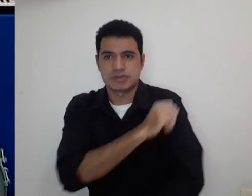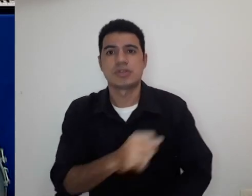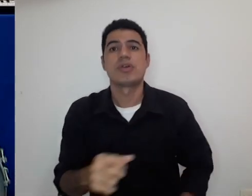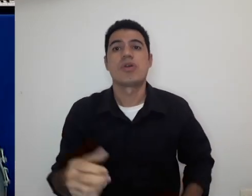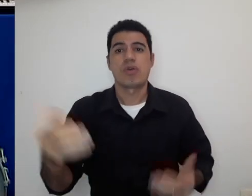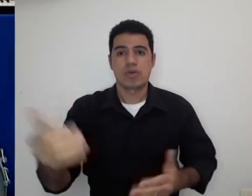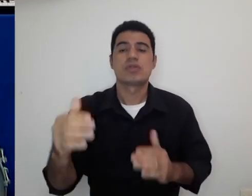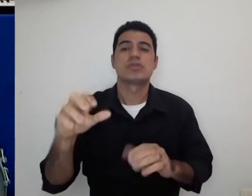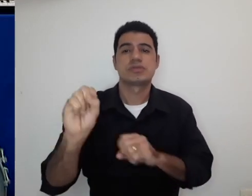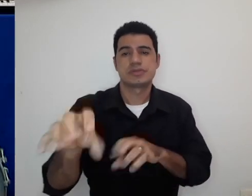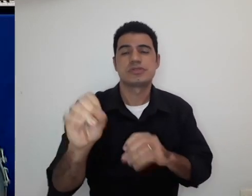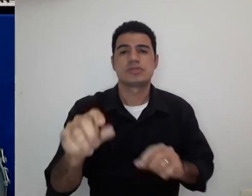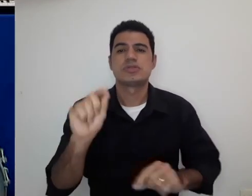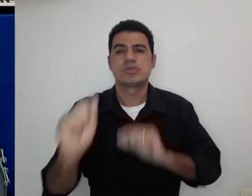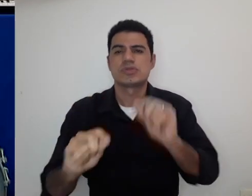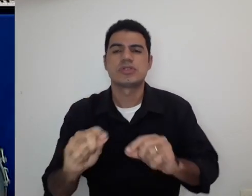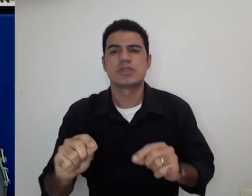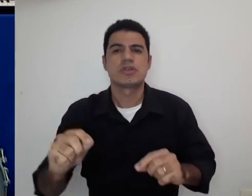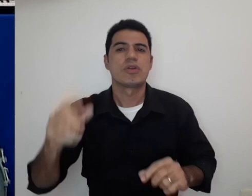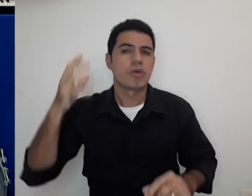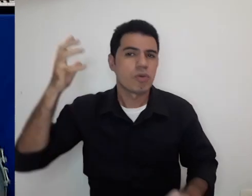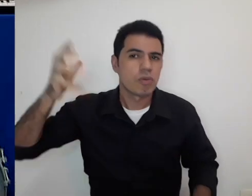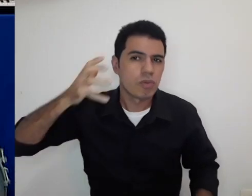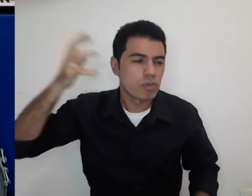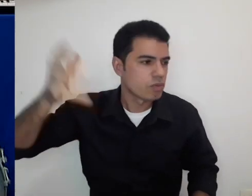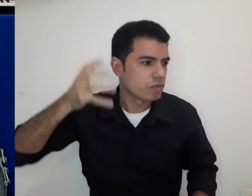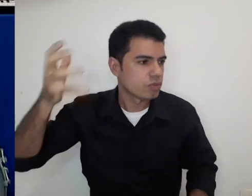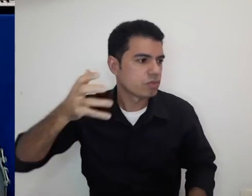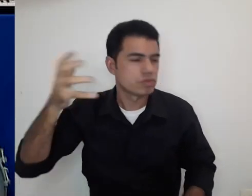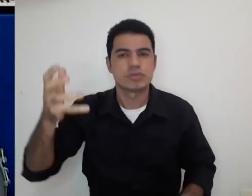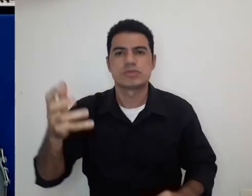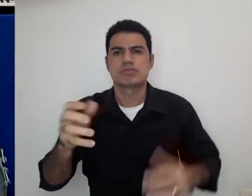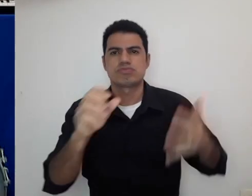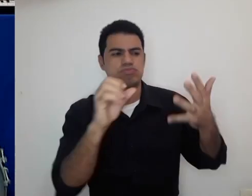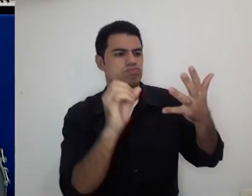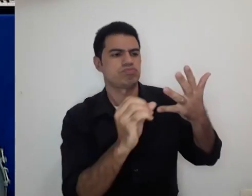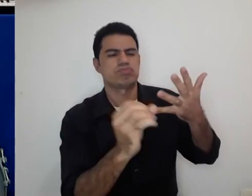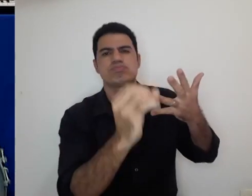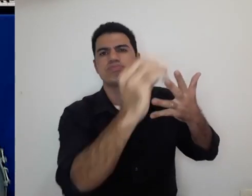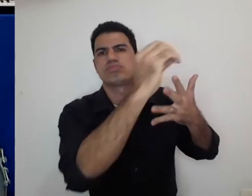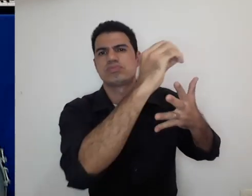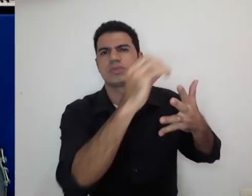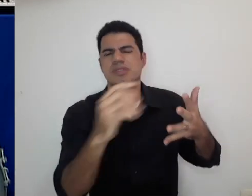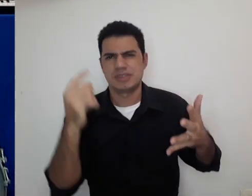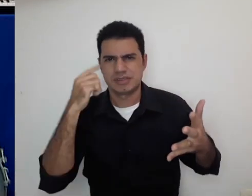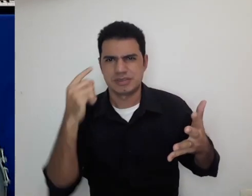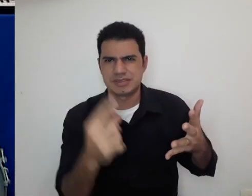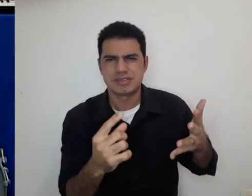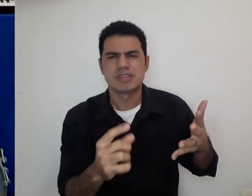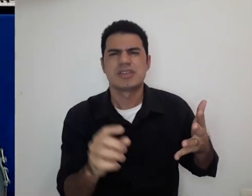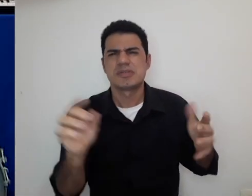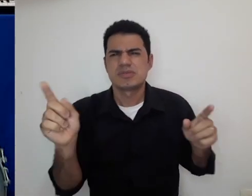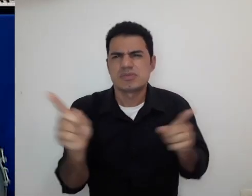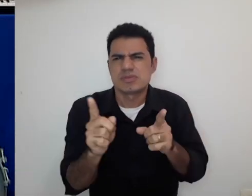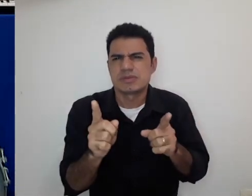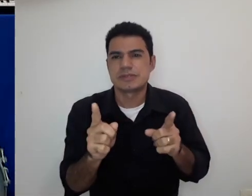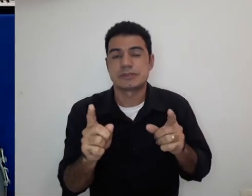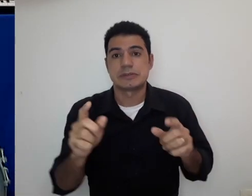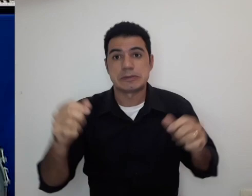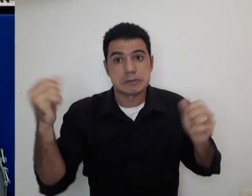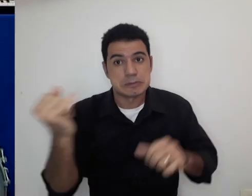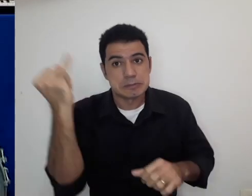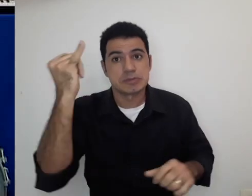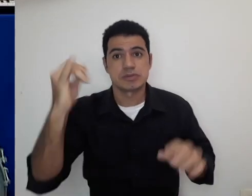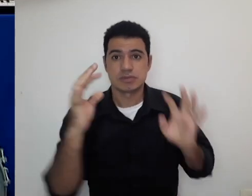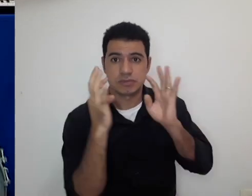aula sobre a origem das notas musicais. Aula mais curtinha, mas muito